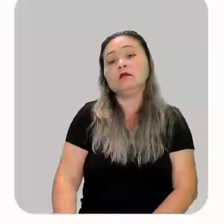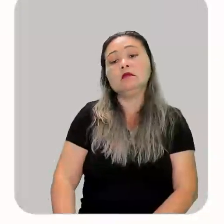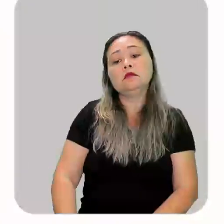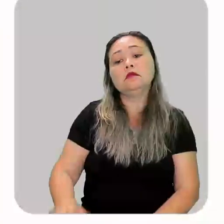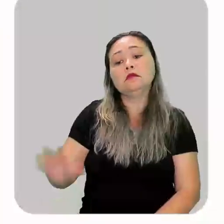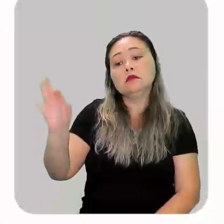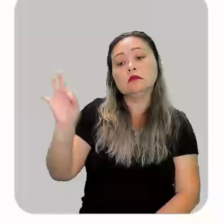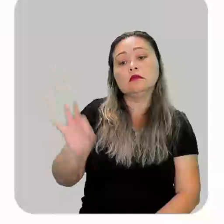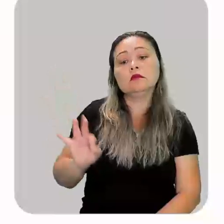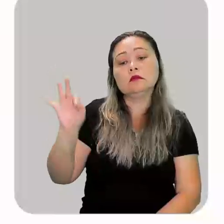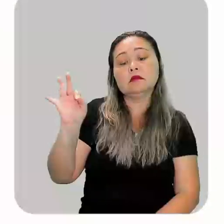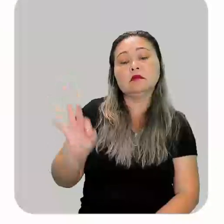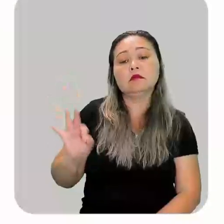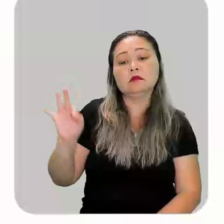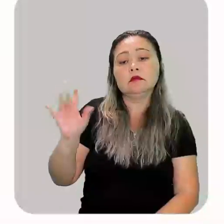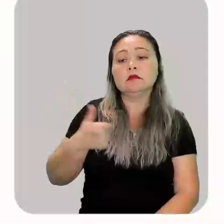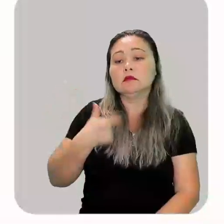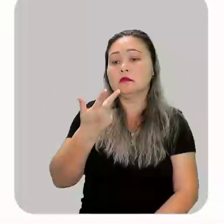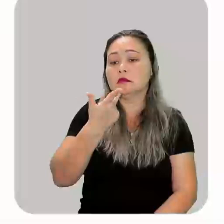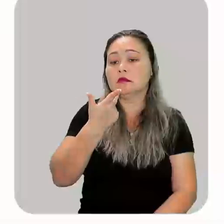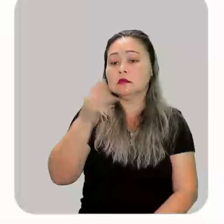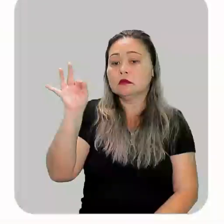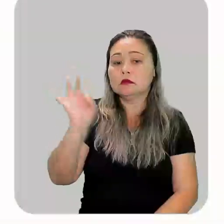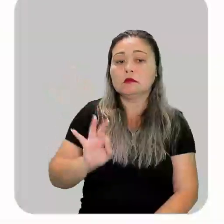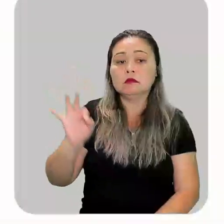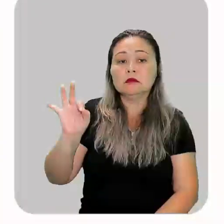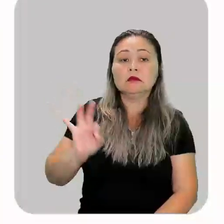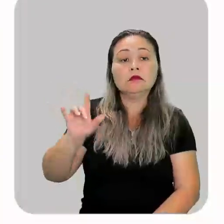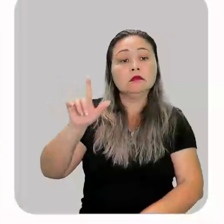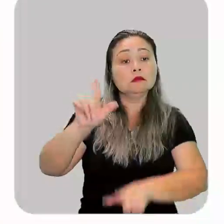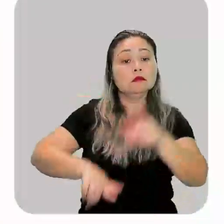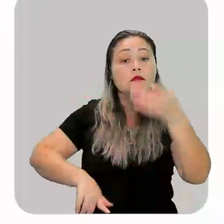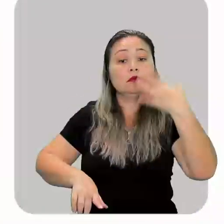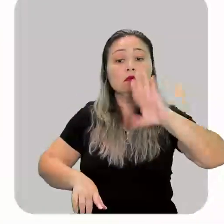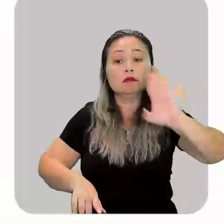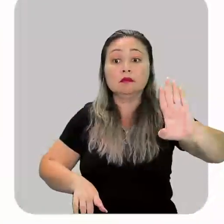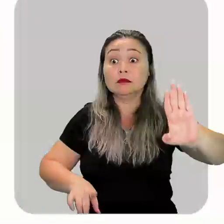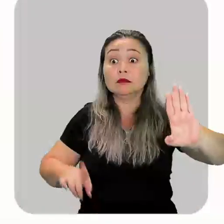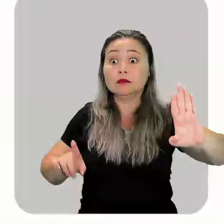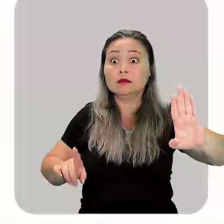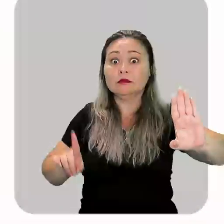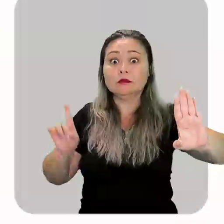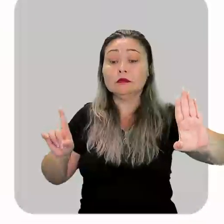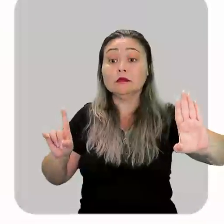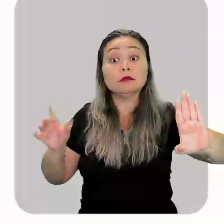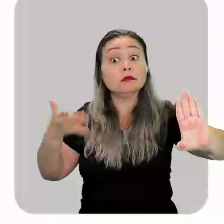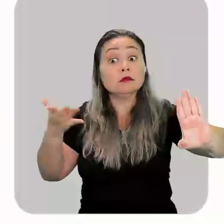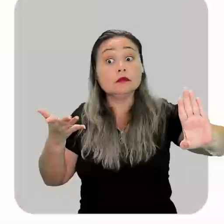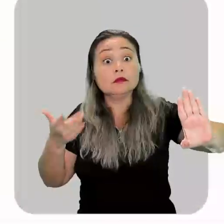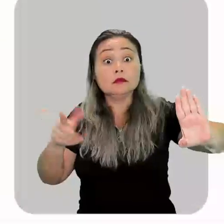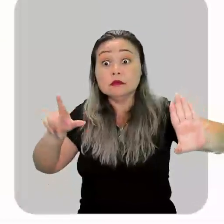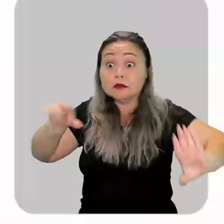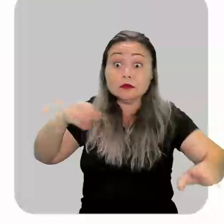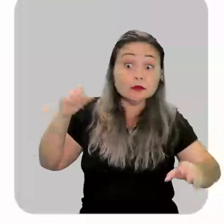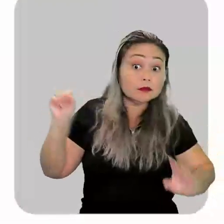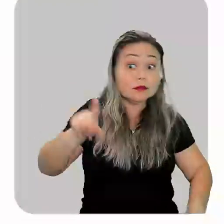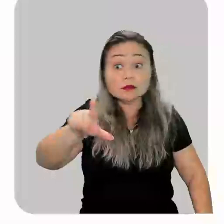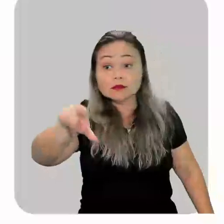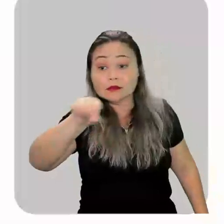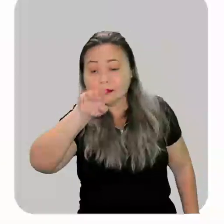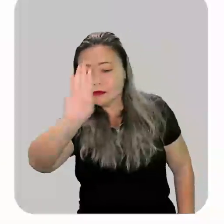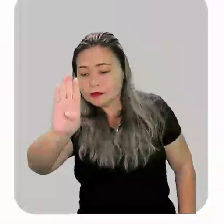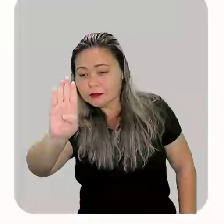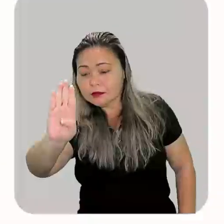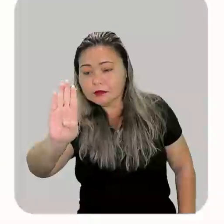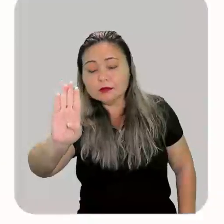250 por 100, né? Que a gente tá aqui na fila do porcento. Então é a letra B, acertei. Olha aí. Aí a galera já corre na letra B,